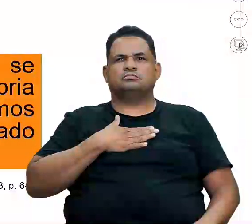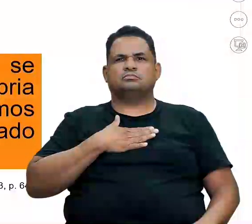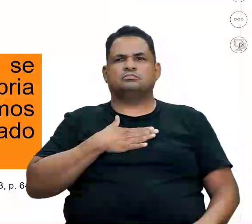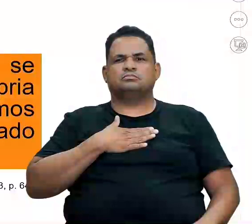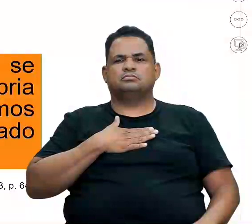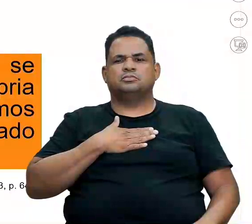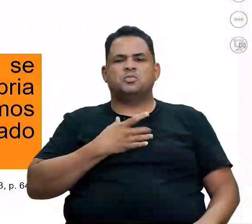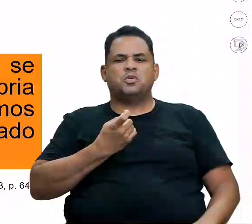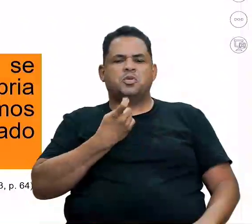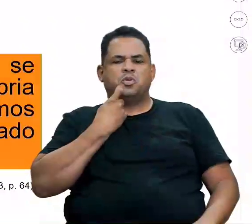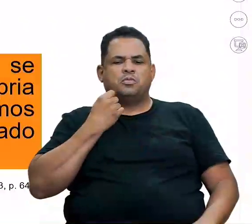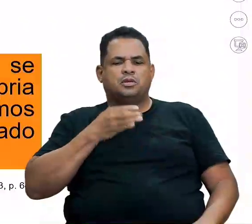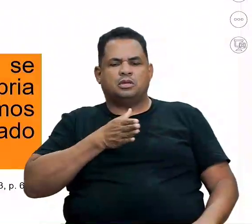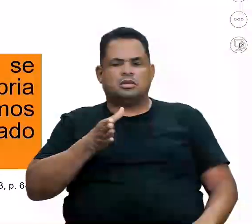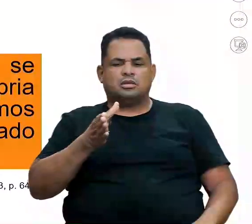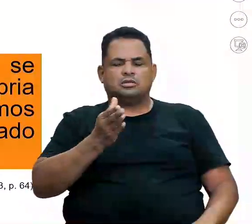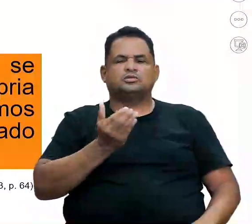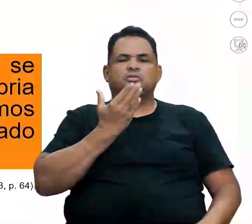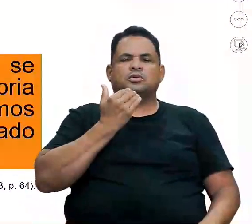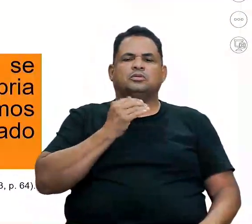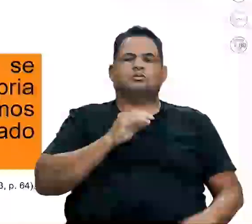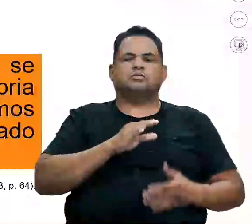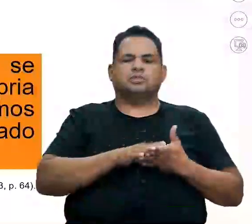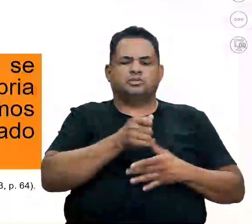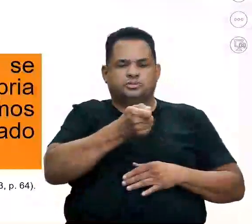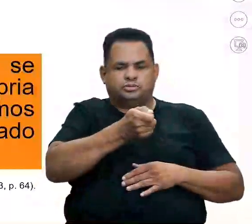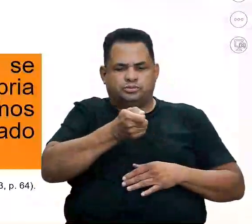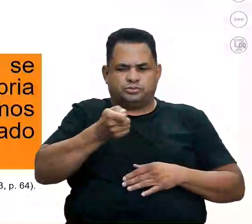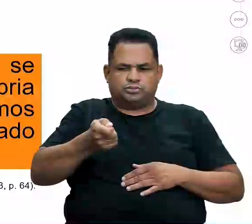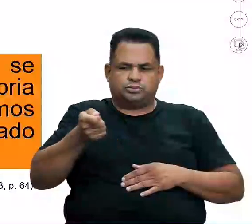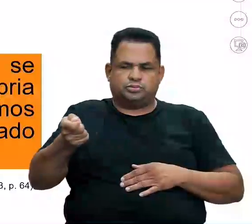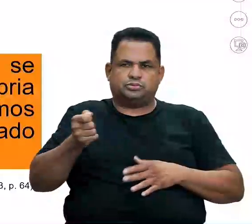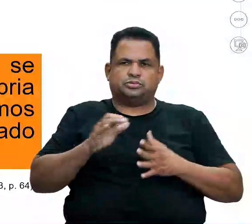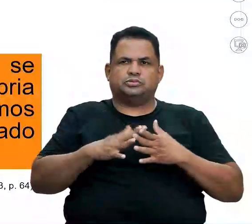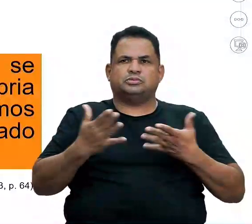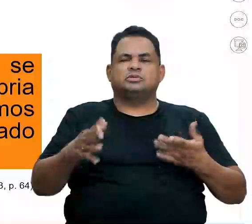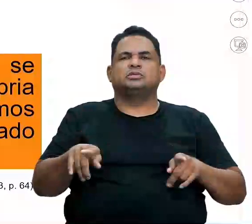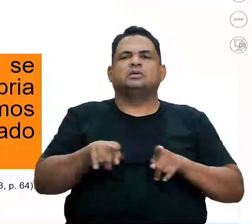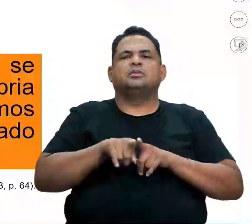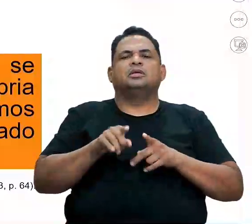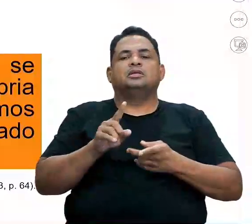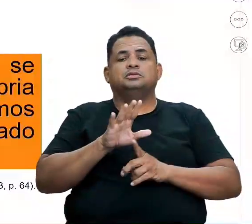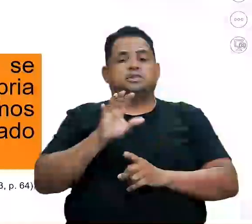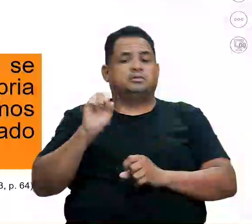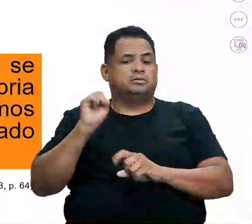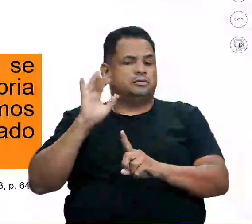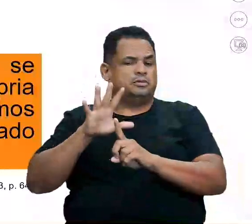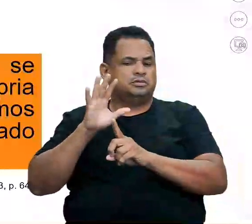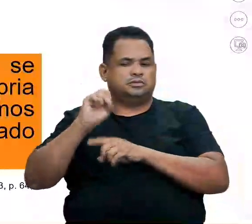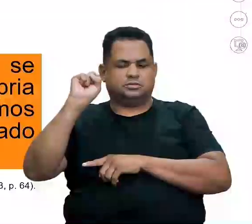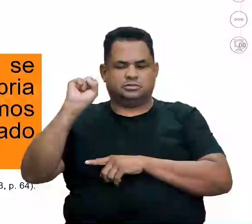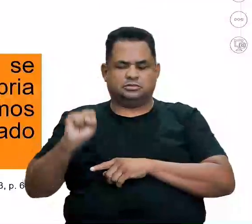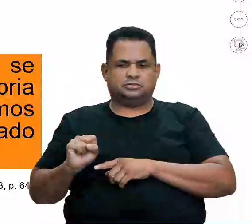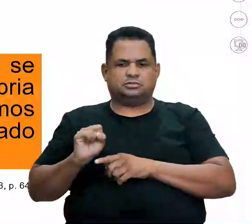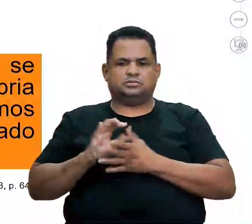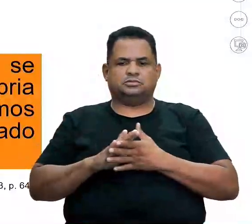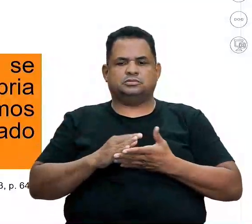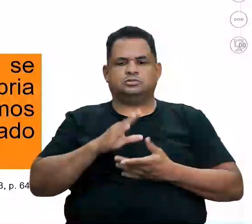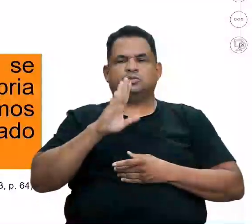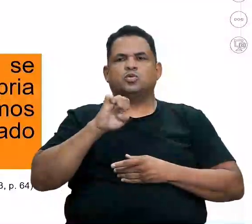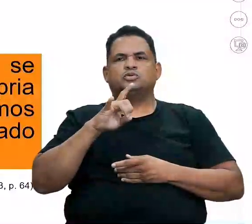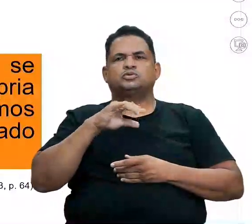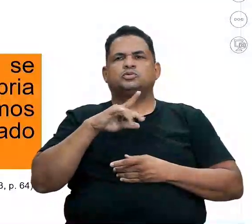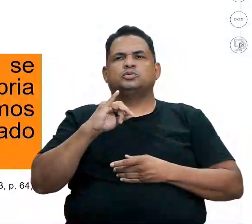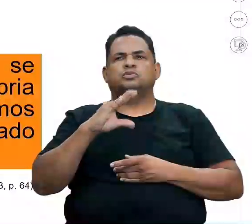peixe, eu comer o meu churrasco, já que a gente tem muita influência também do sul, eu comer meu cuscuz de